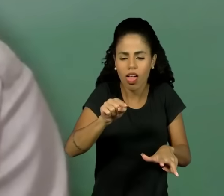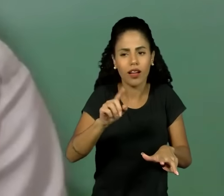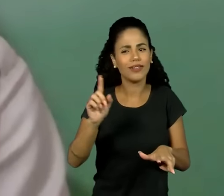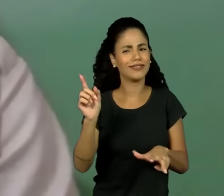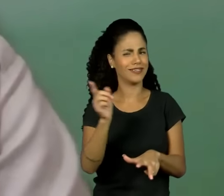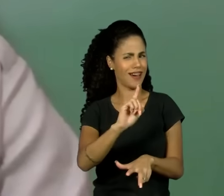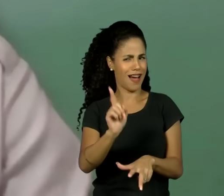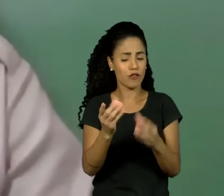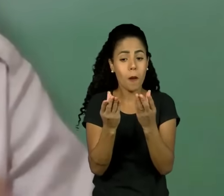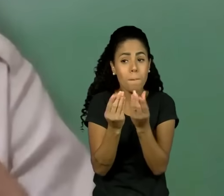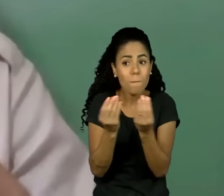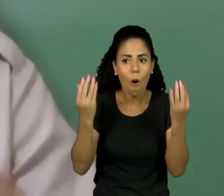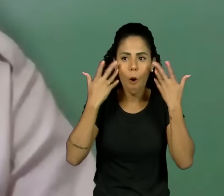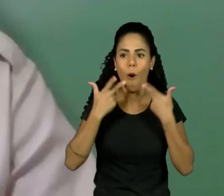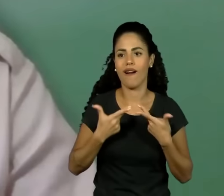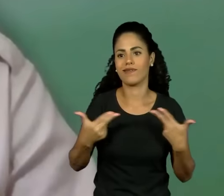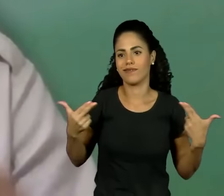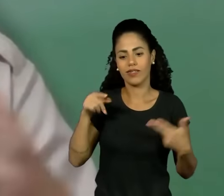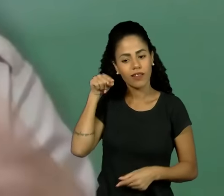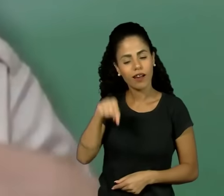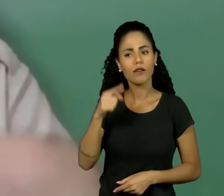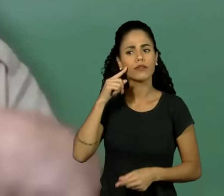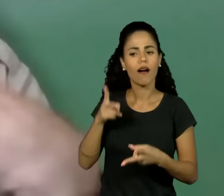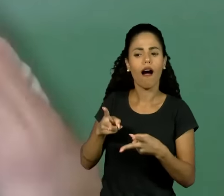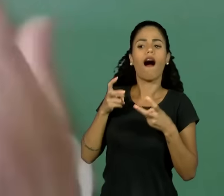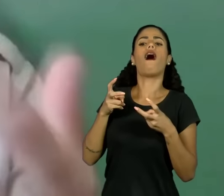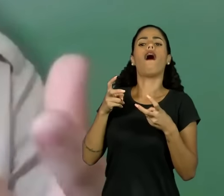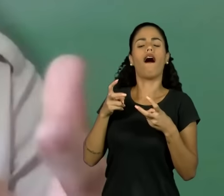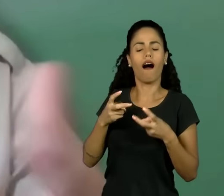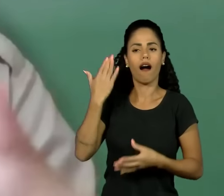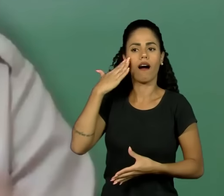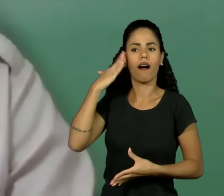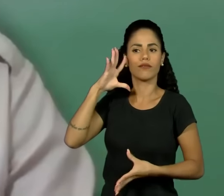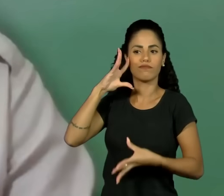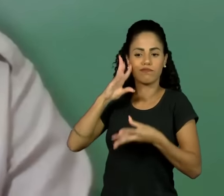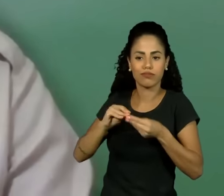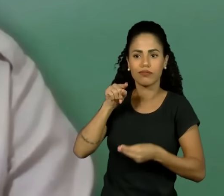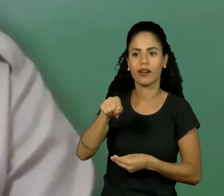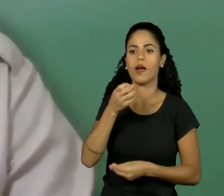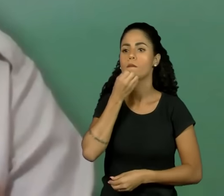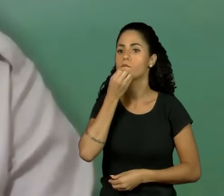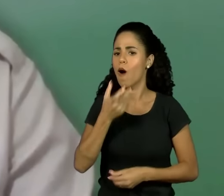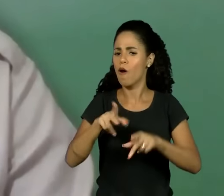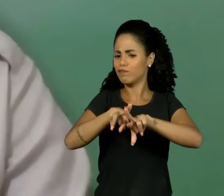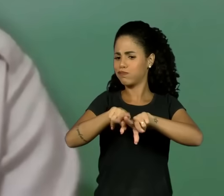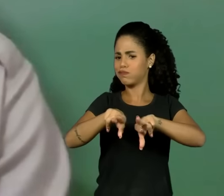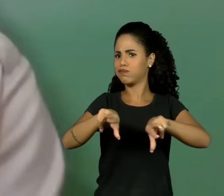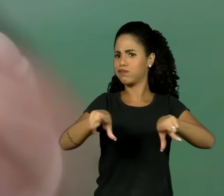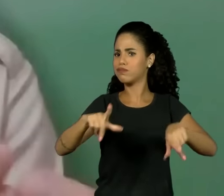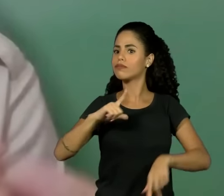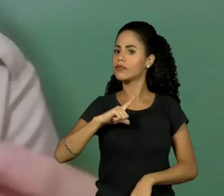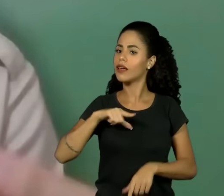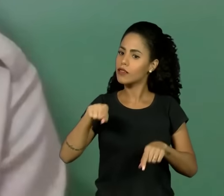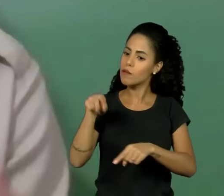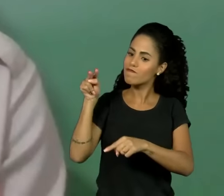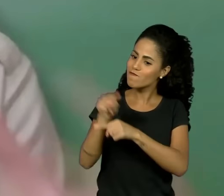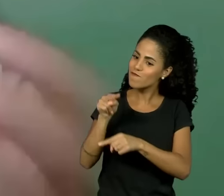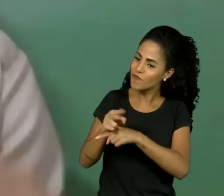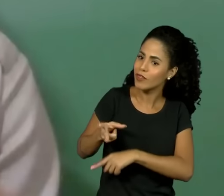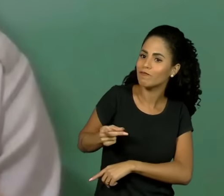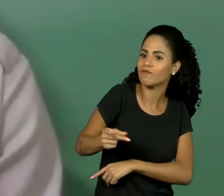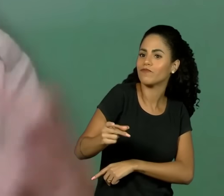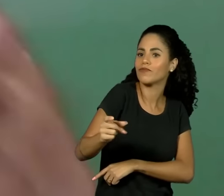morto, né, e a gente tenta trazer isso para que as pessoas passem a conhecer esse bioma que é muito rico e dessa forma passem a conservá-lo, porque a